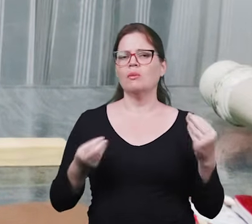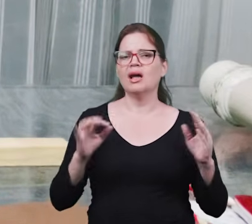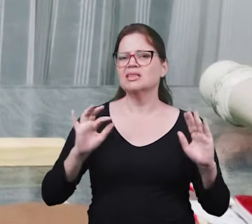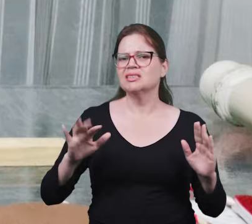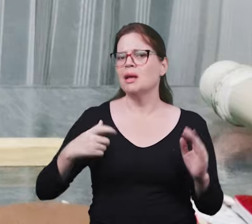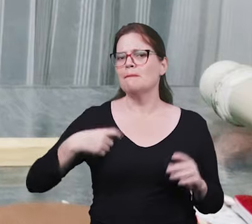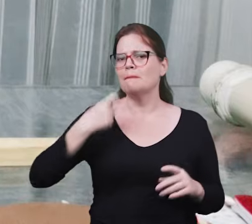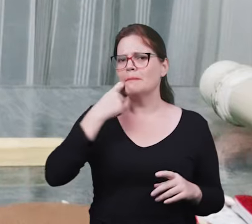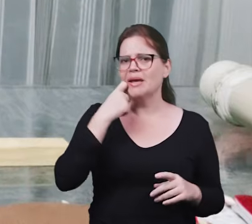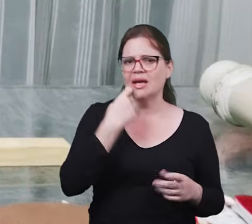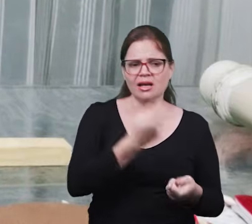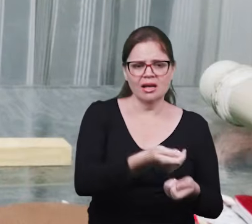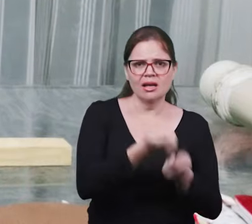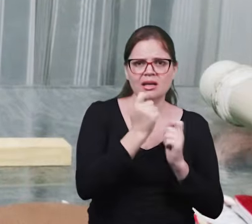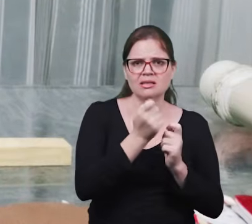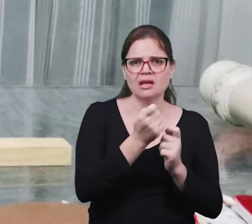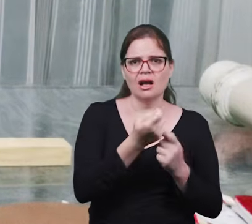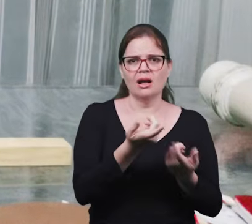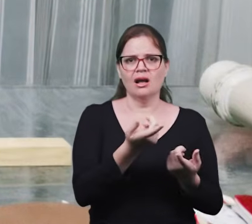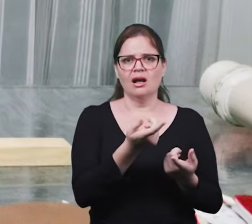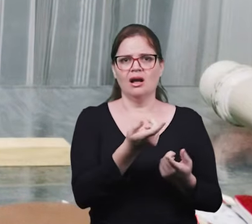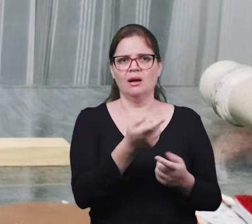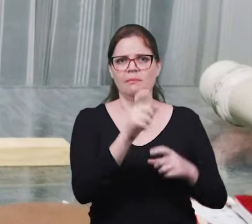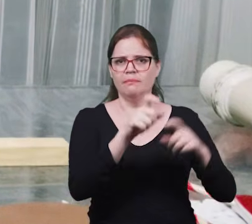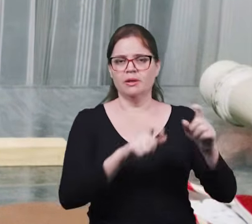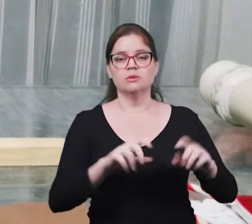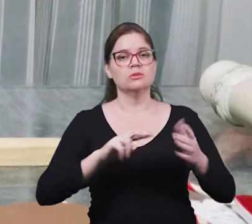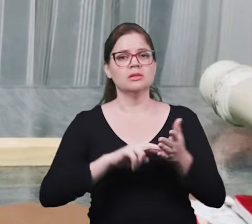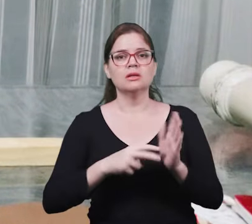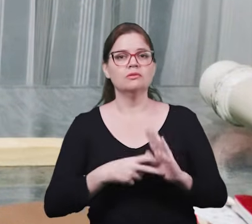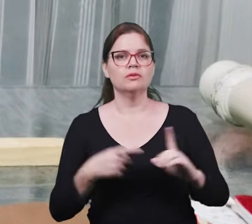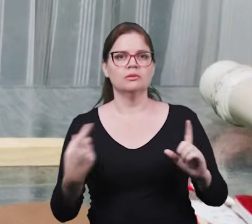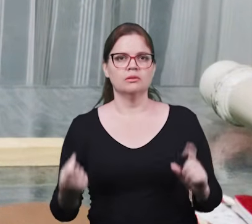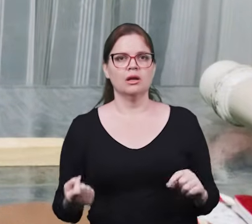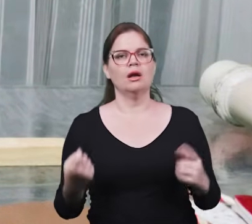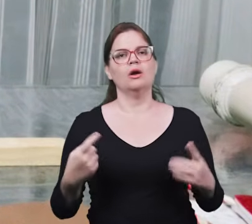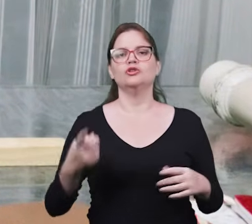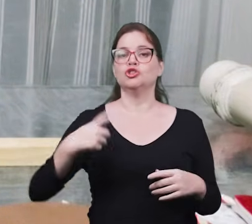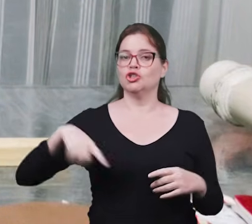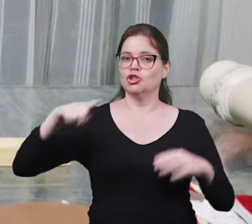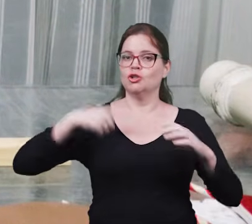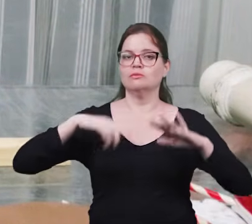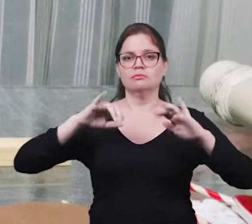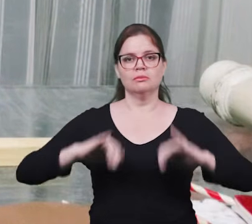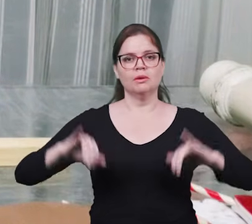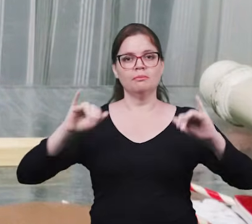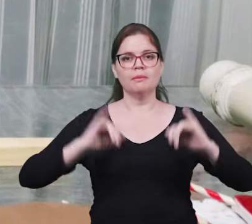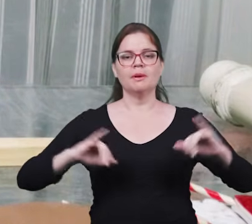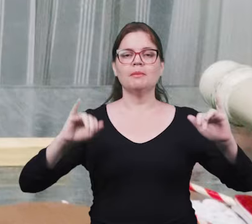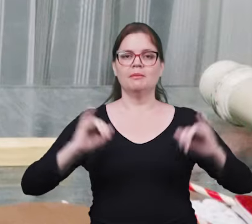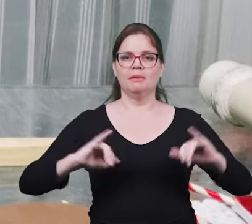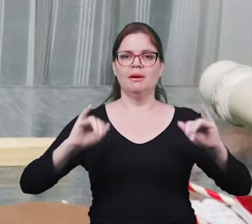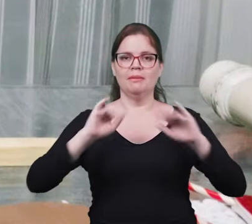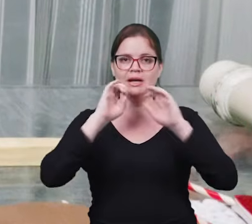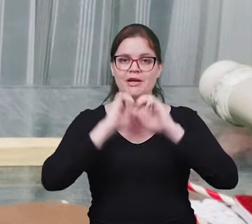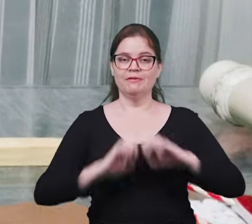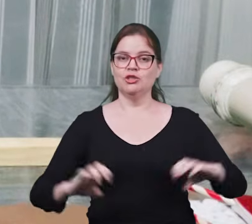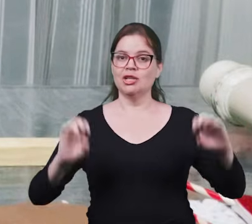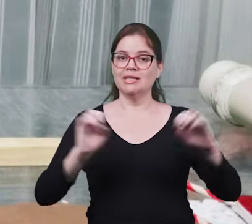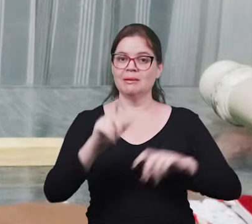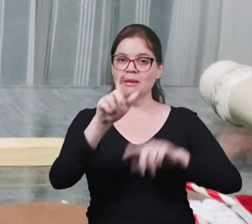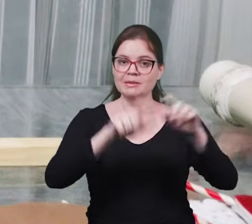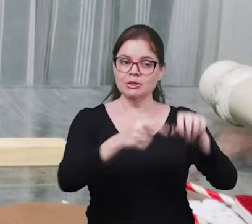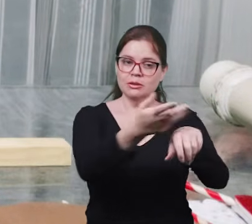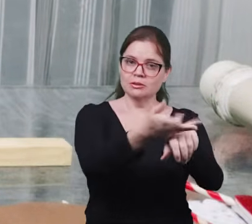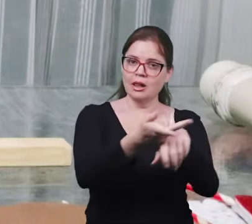possa entender o que eu estou querendo dizer, O Senhor quer dizer que nós levaremos o Evangelho, a